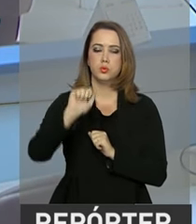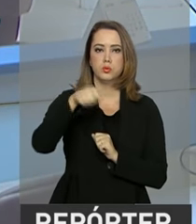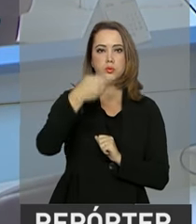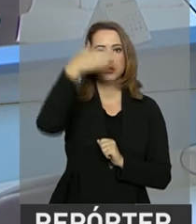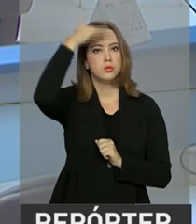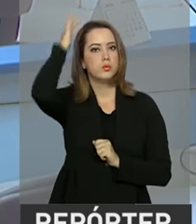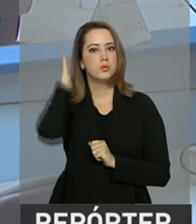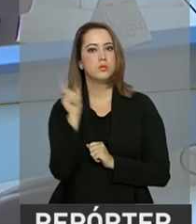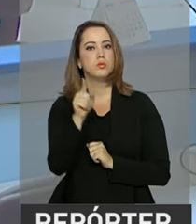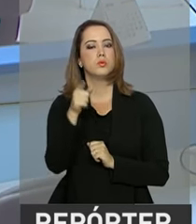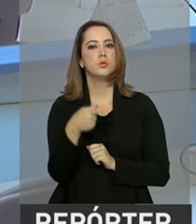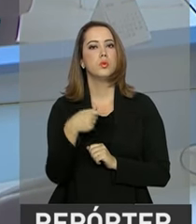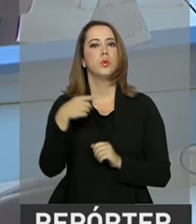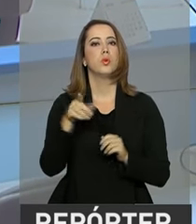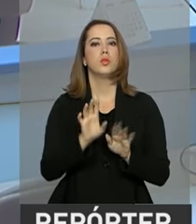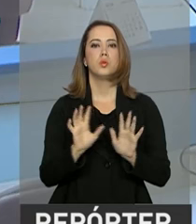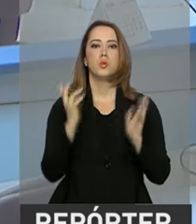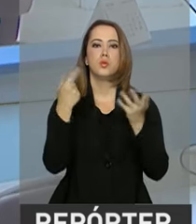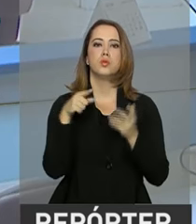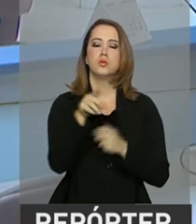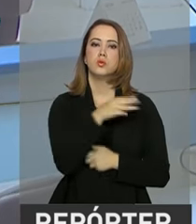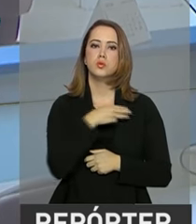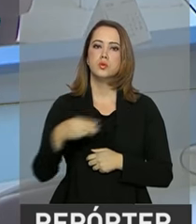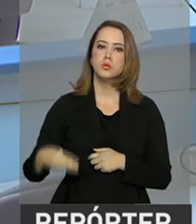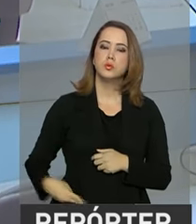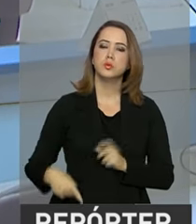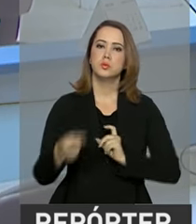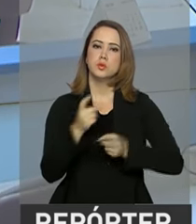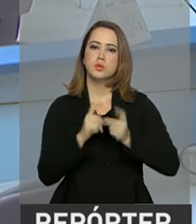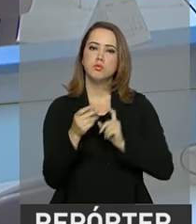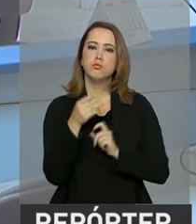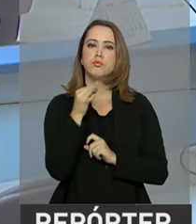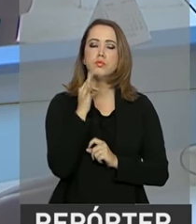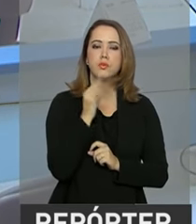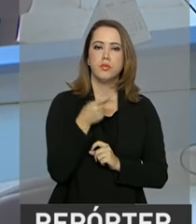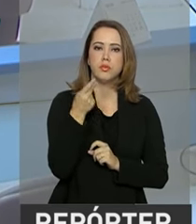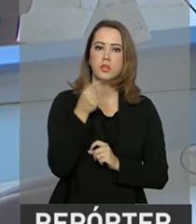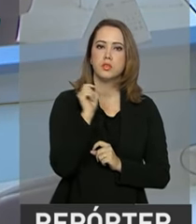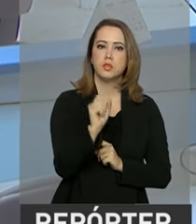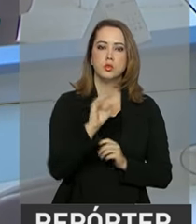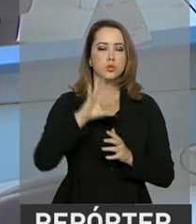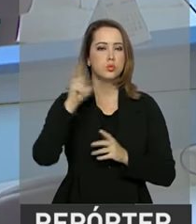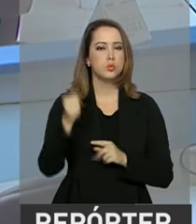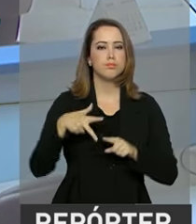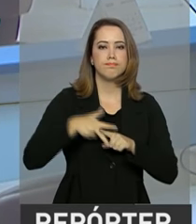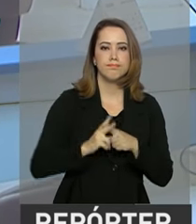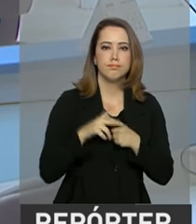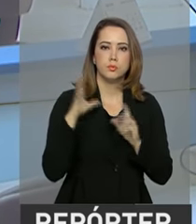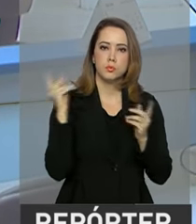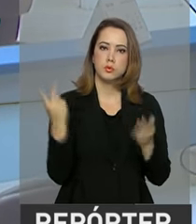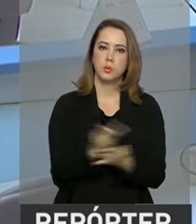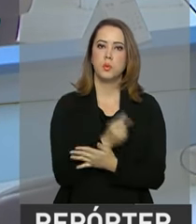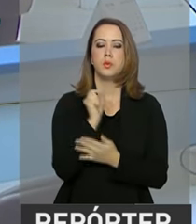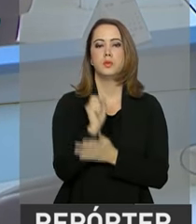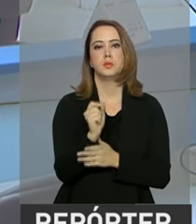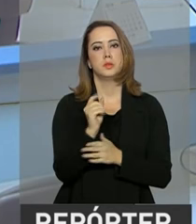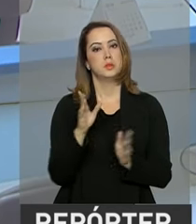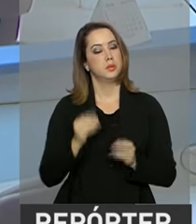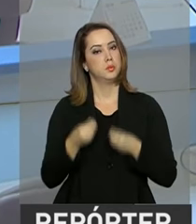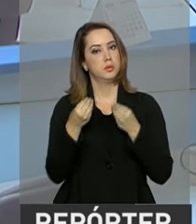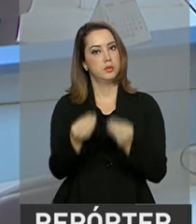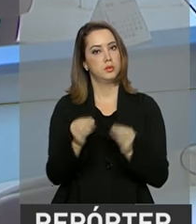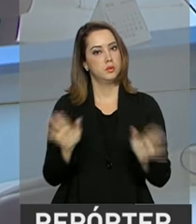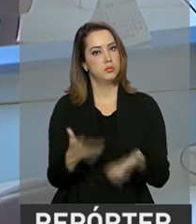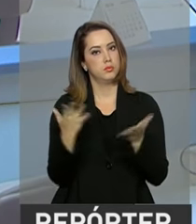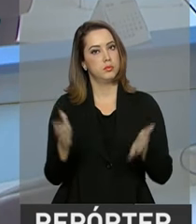Michel Temer. Durante o evento, o ministro da Fazenda diz que todas as reformas estão sendo feitas para garantir o crescimento